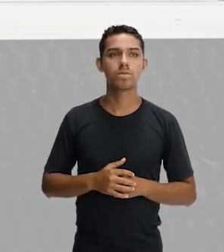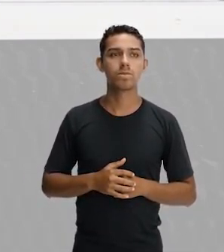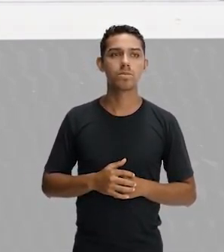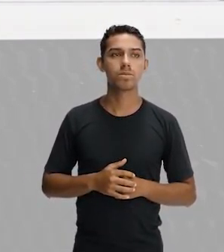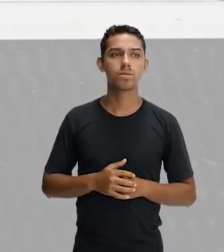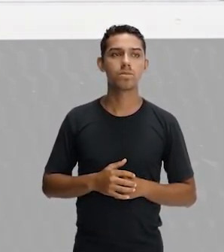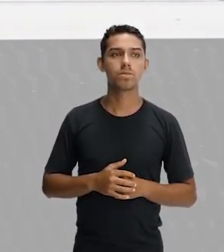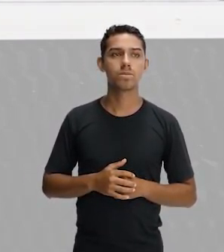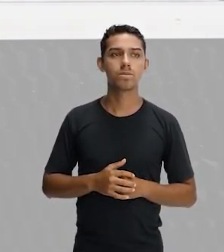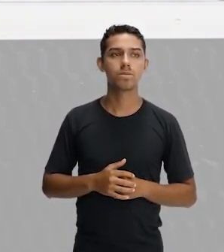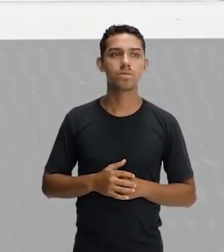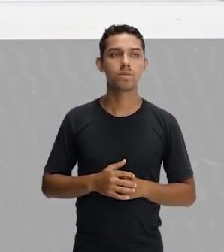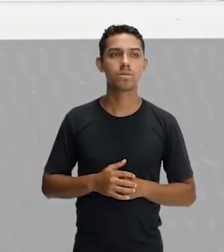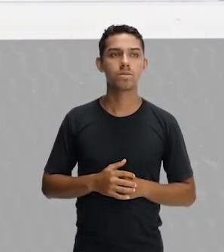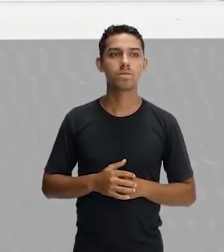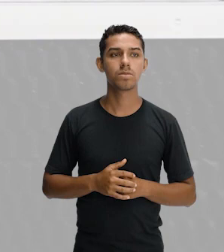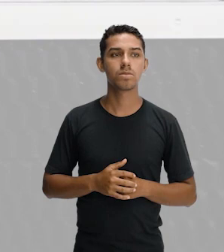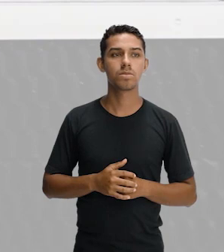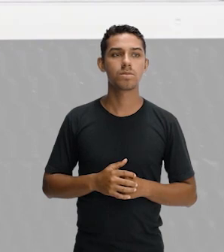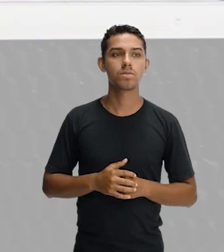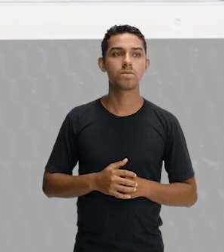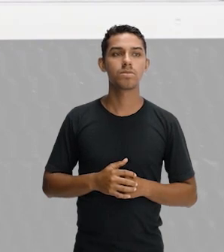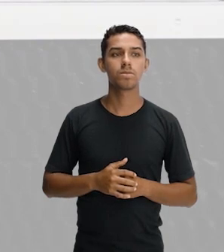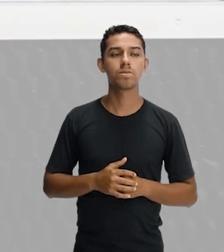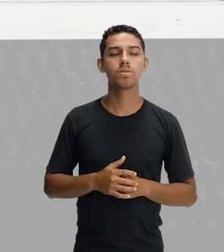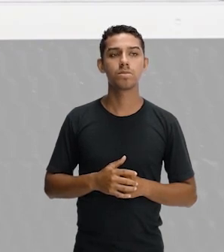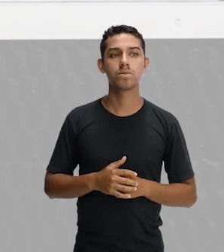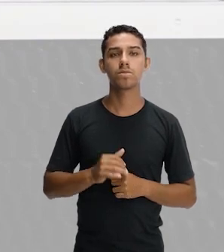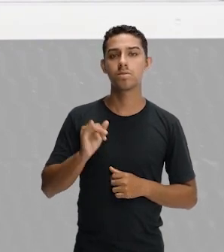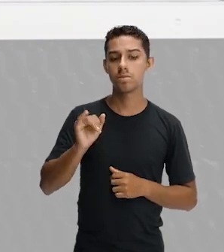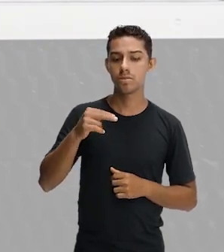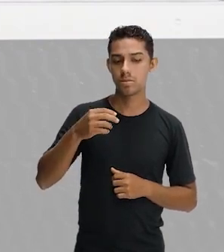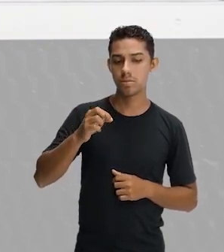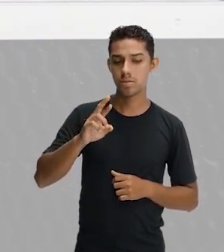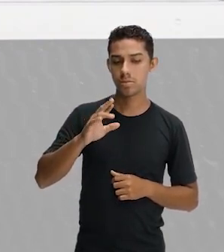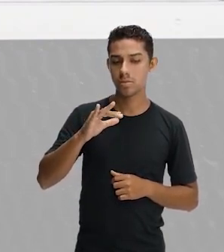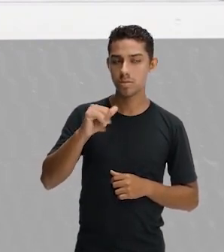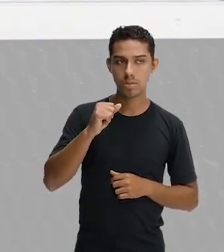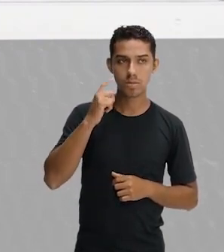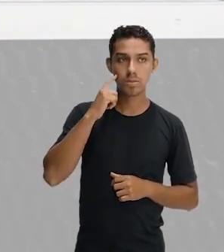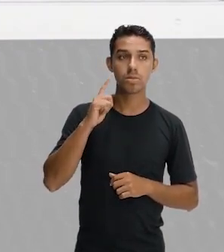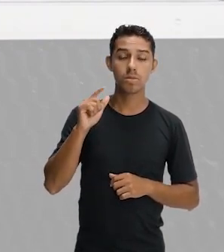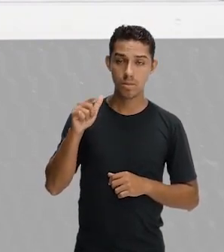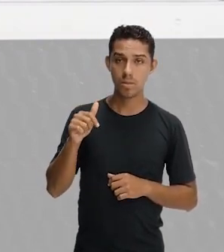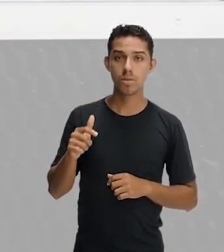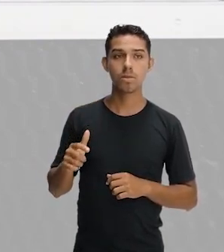Então, momento de inércia, o I vai ser igual a 3